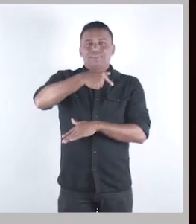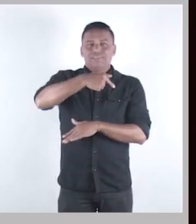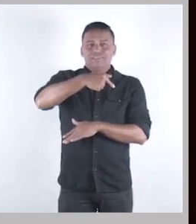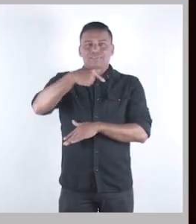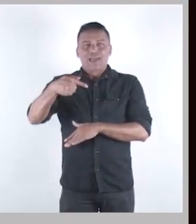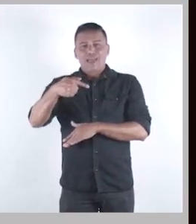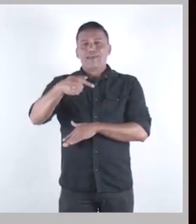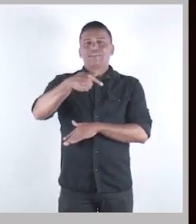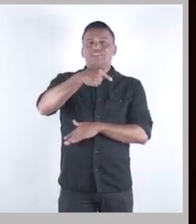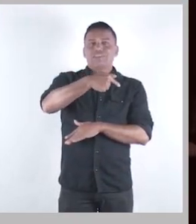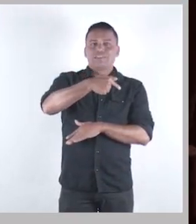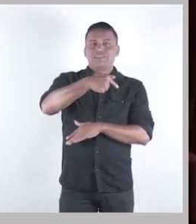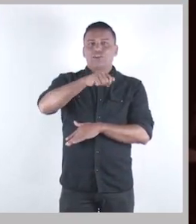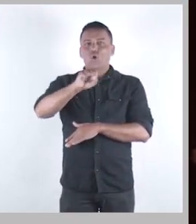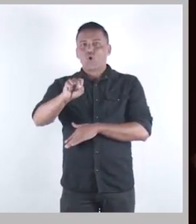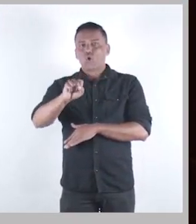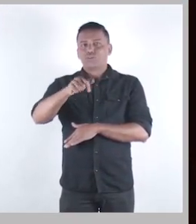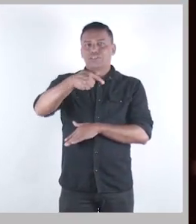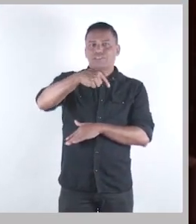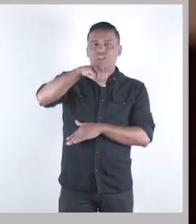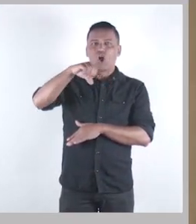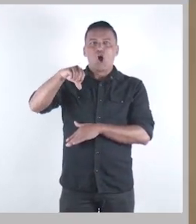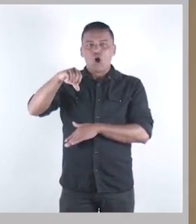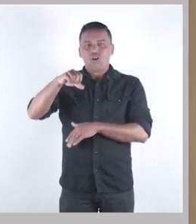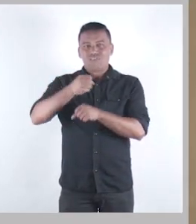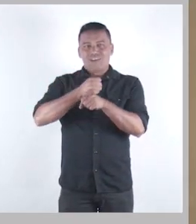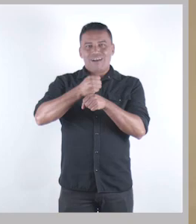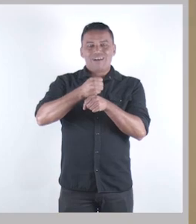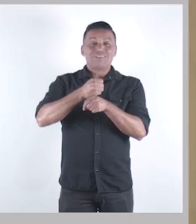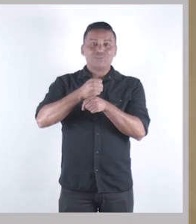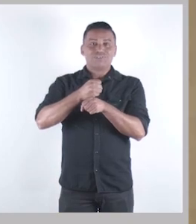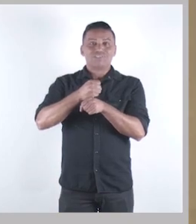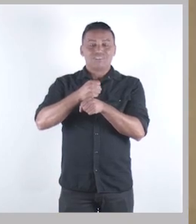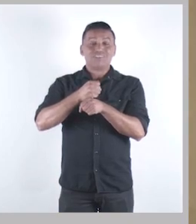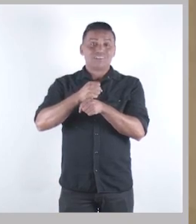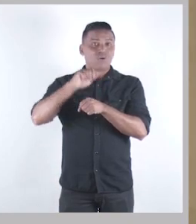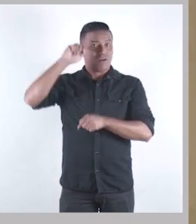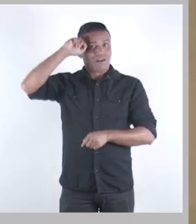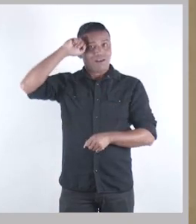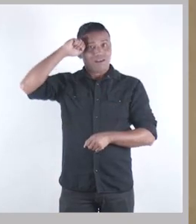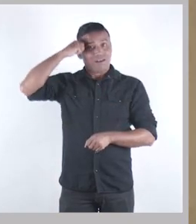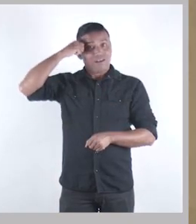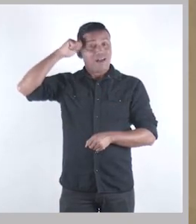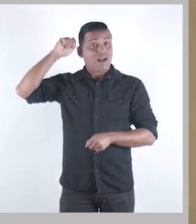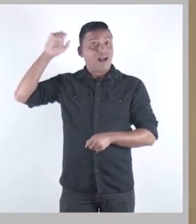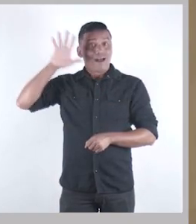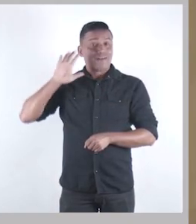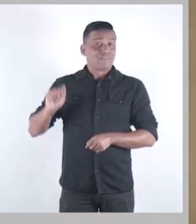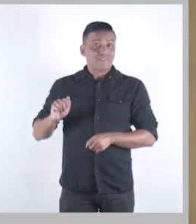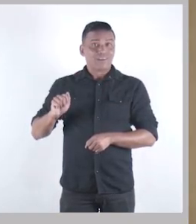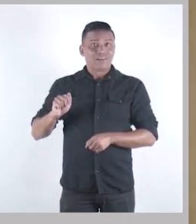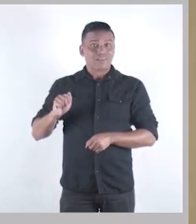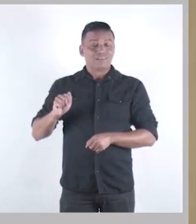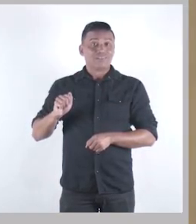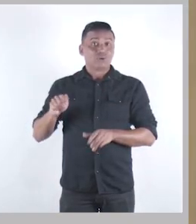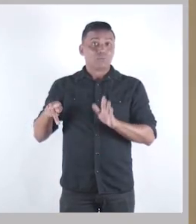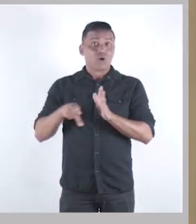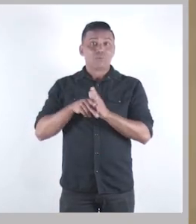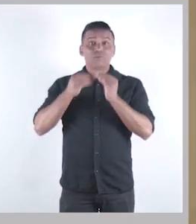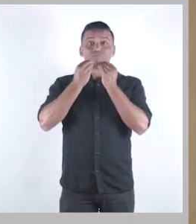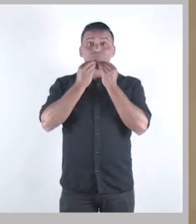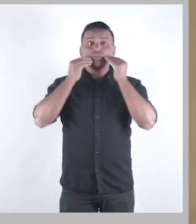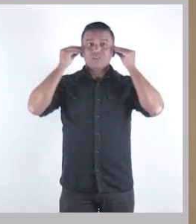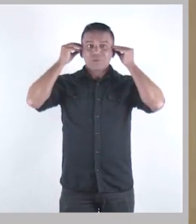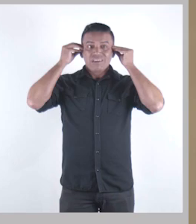79, 80, período em que Moçambique sofria agressões, né, da África do Sul do Apartheid e da Rodésia do Sul também